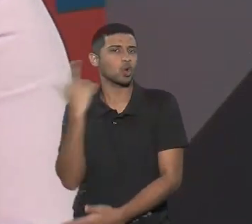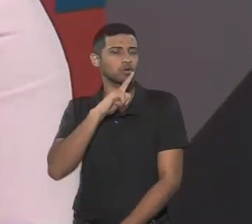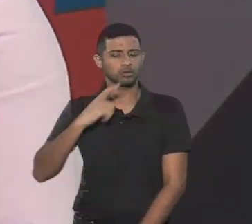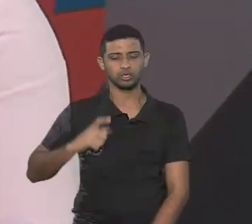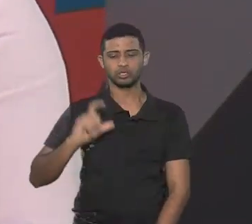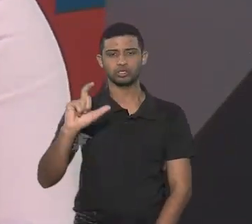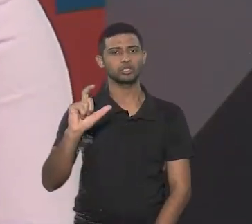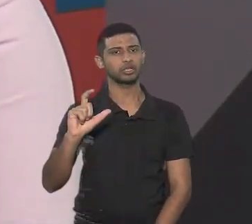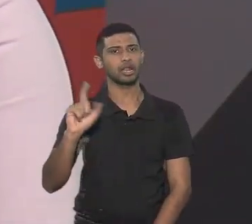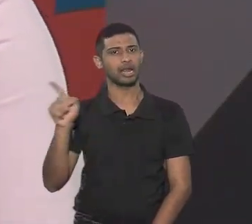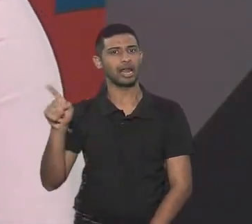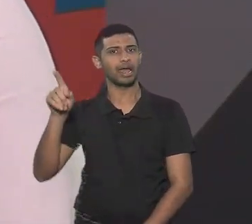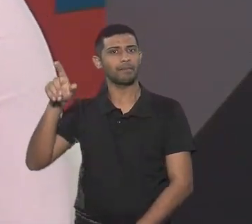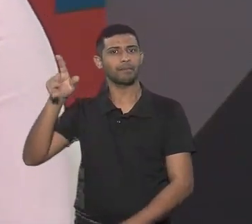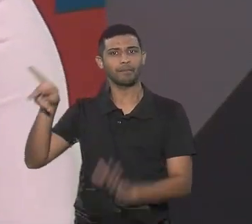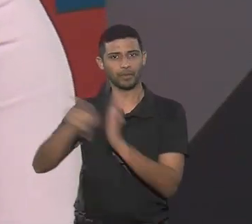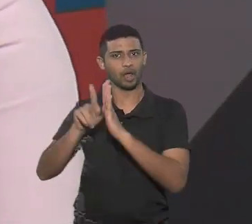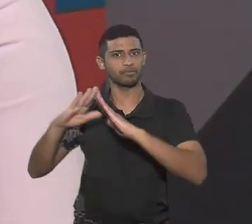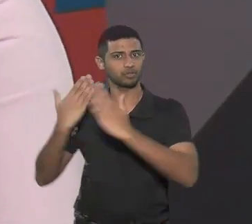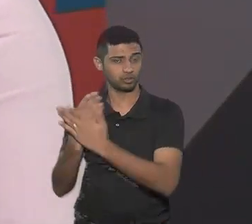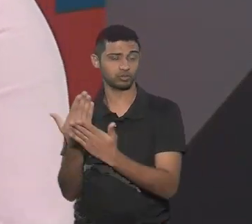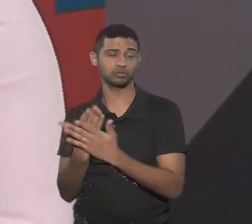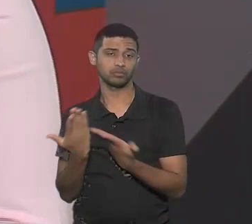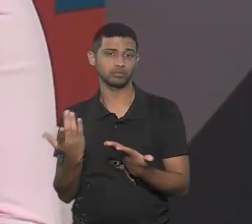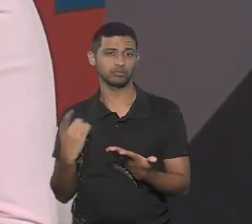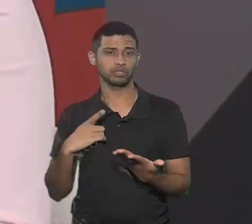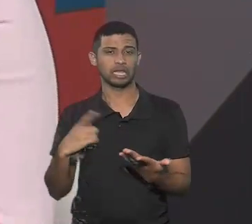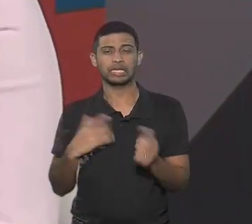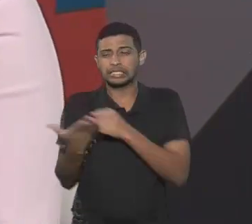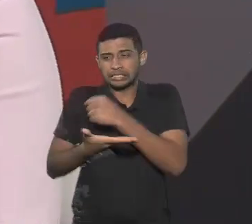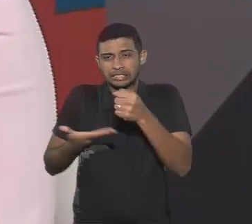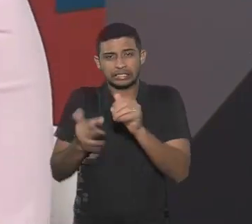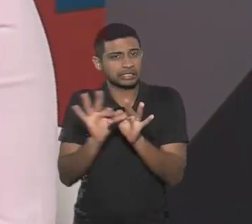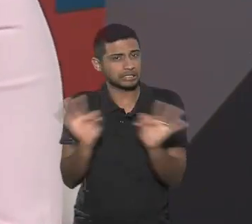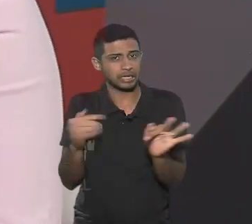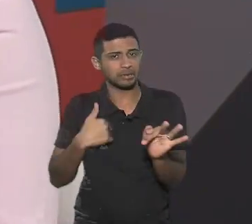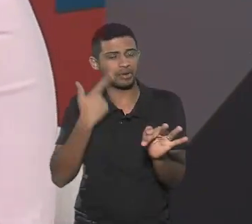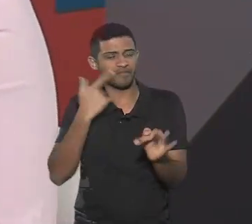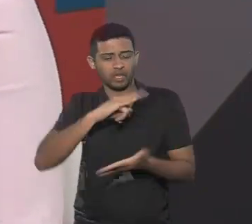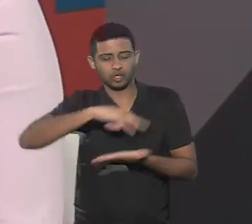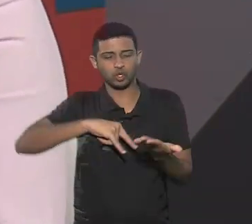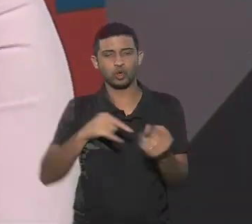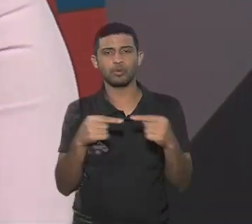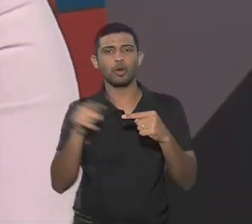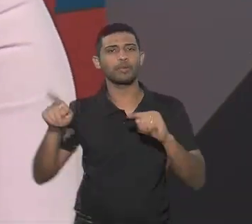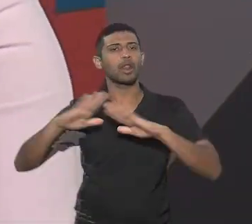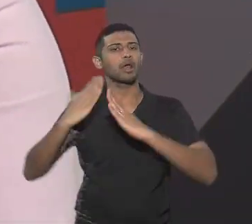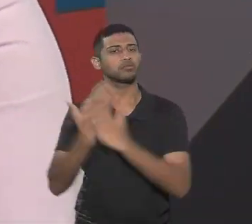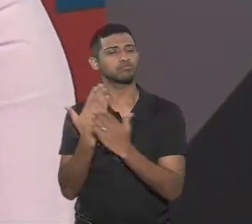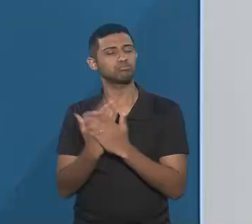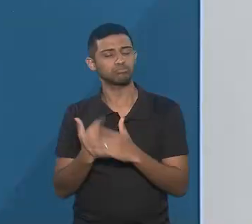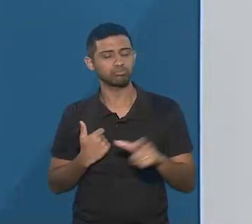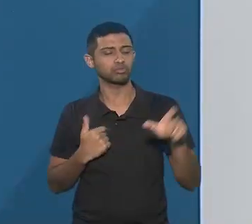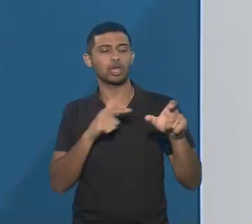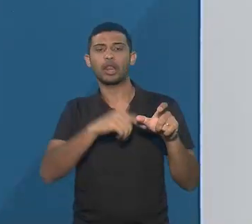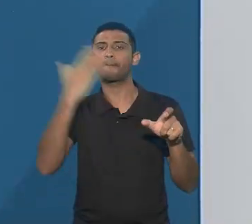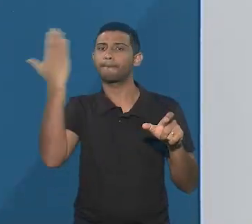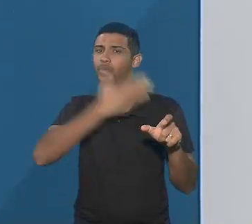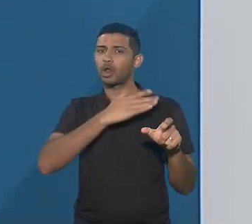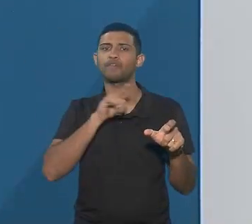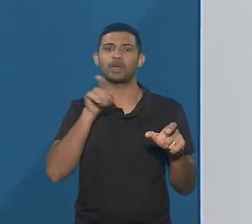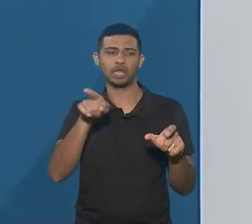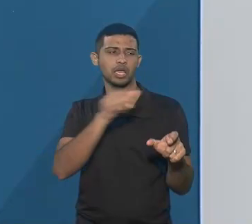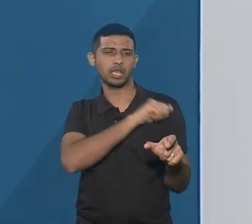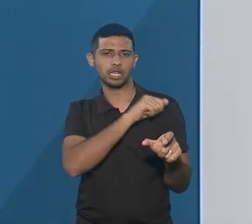conseguir a carteirinha junto à instituição de ensino, que é aquela carteirinha básica ou um documento da